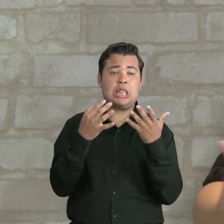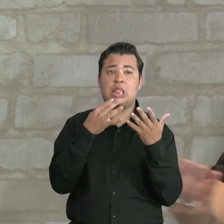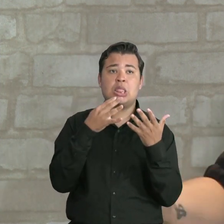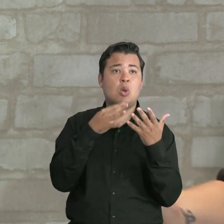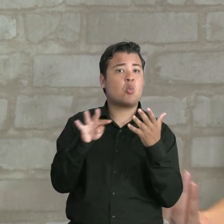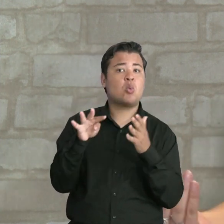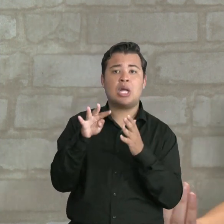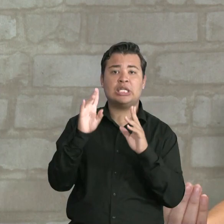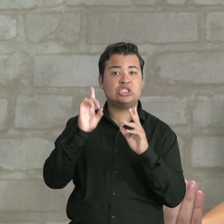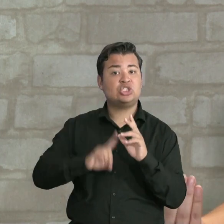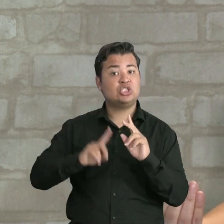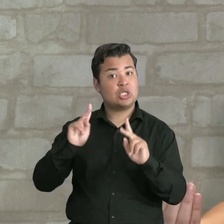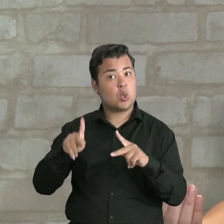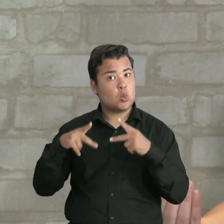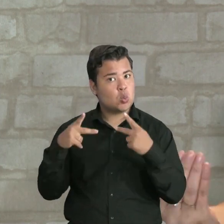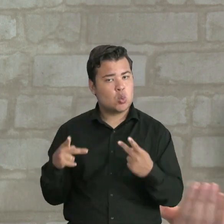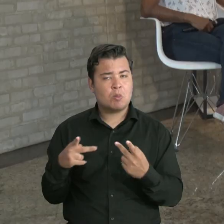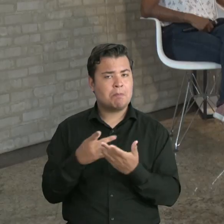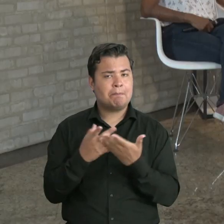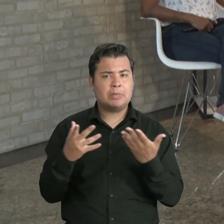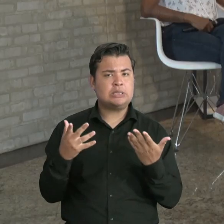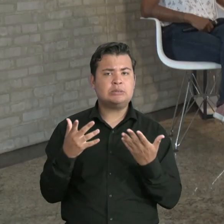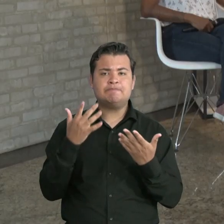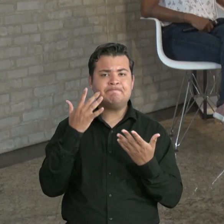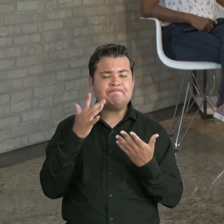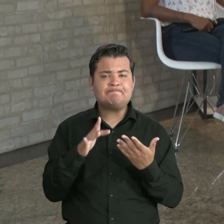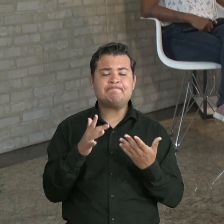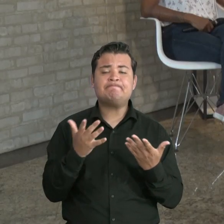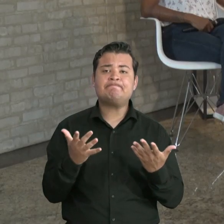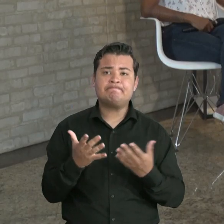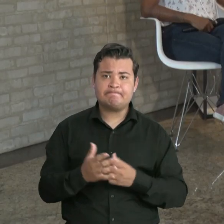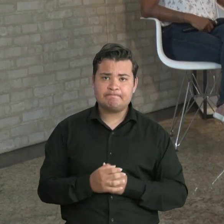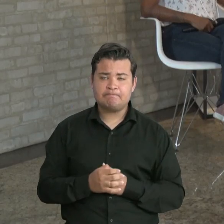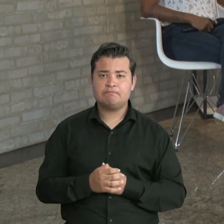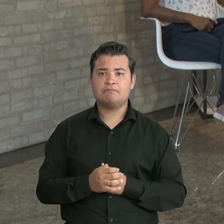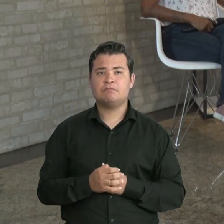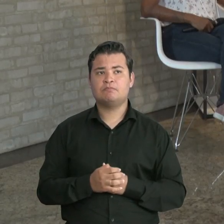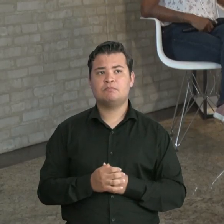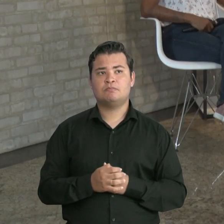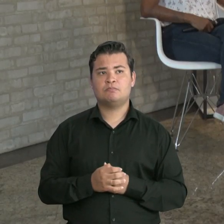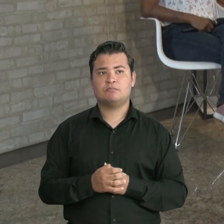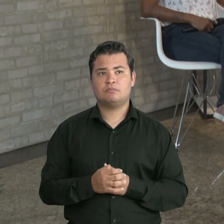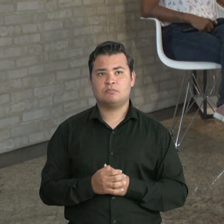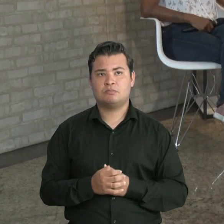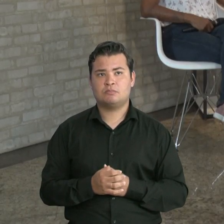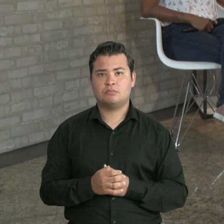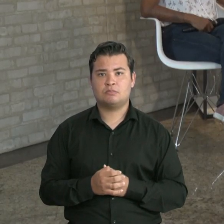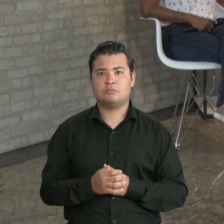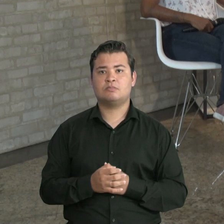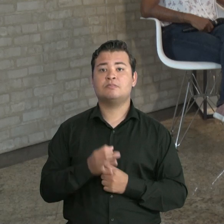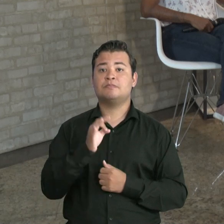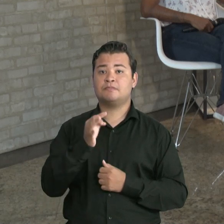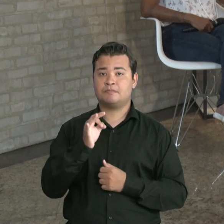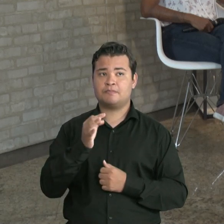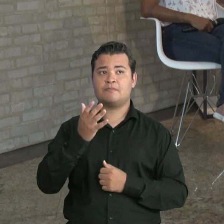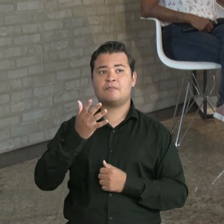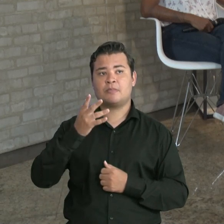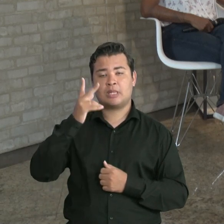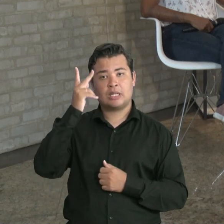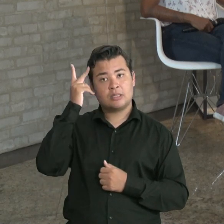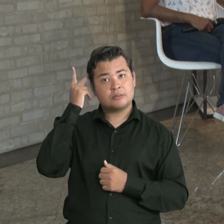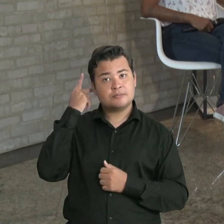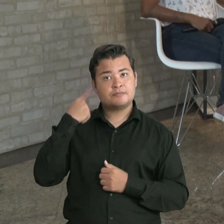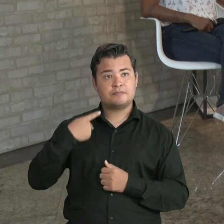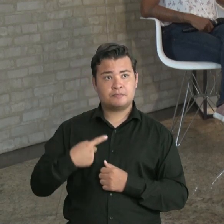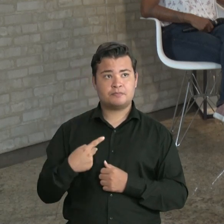direitos para uma parcela expressiva da nossa população. Sim. Camila, muito do que